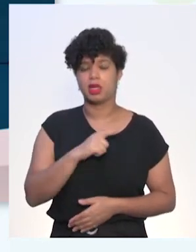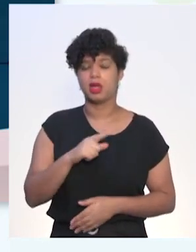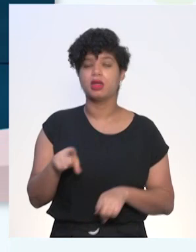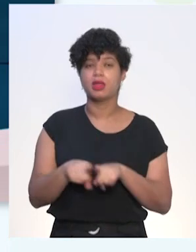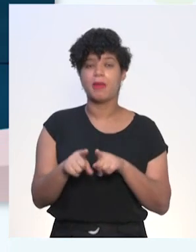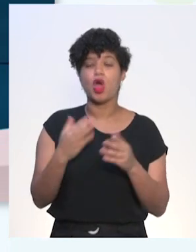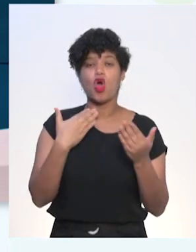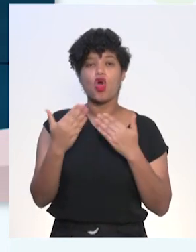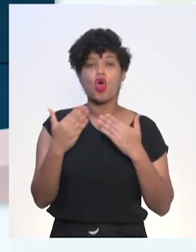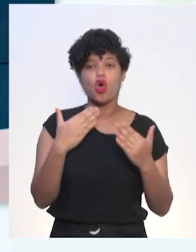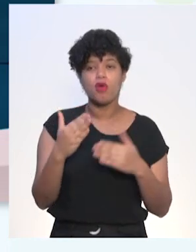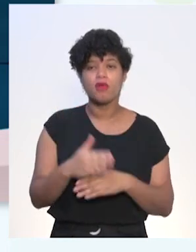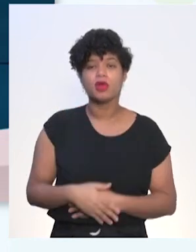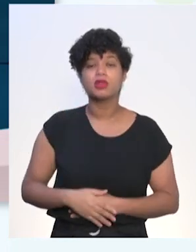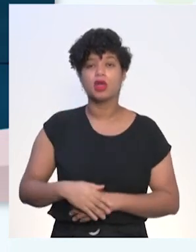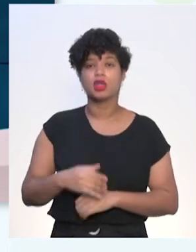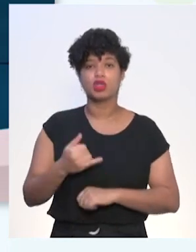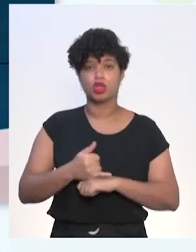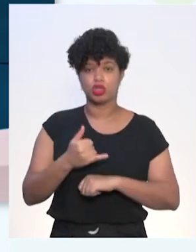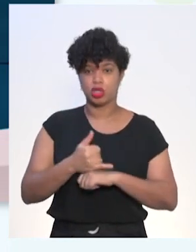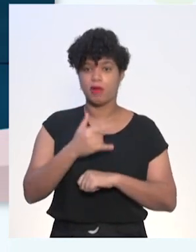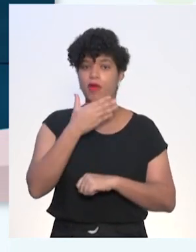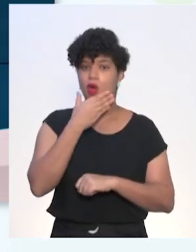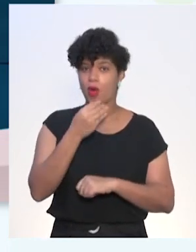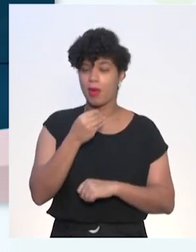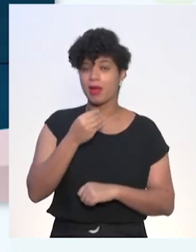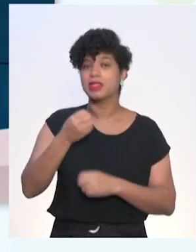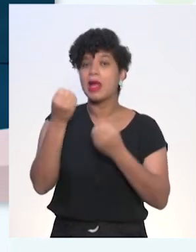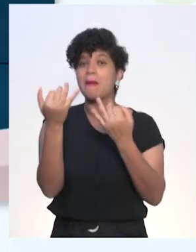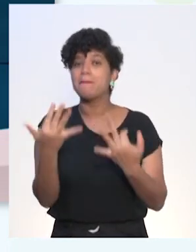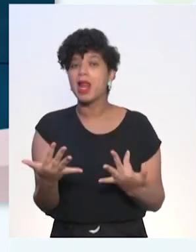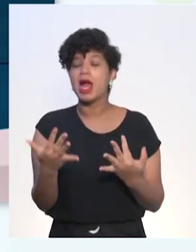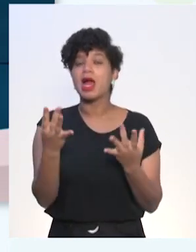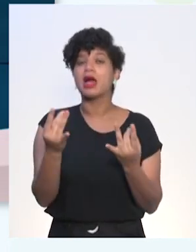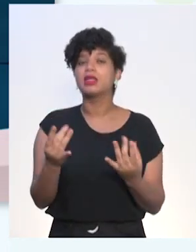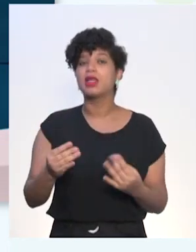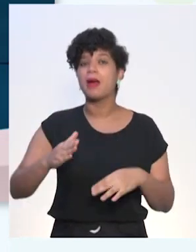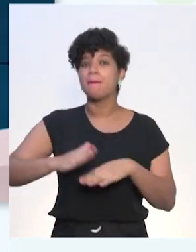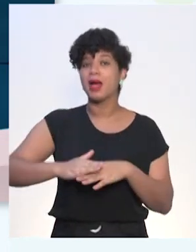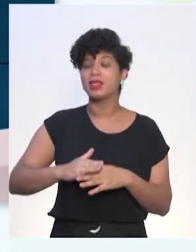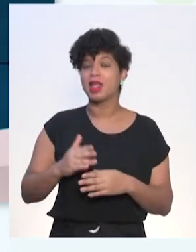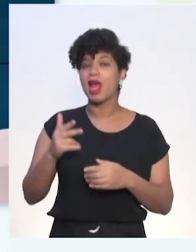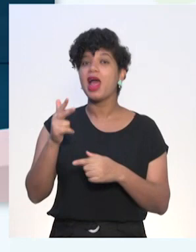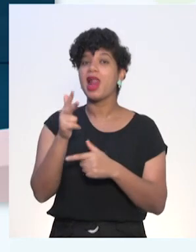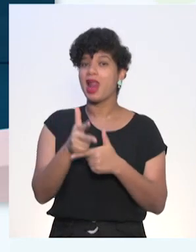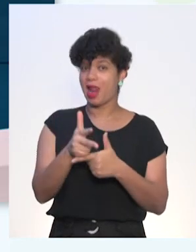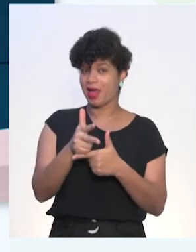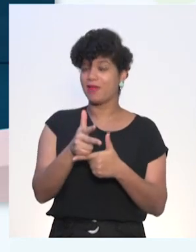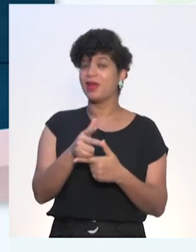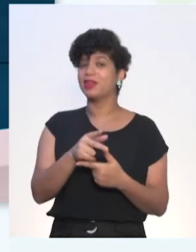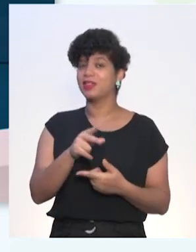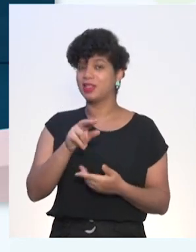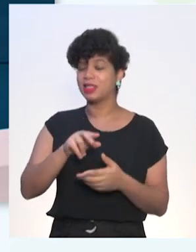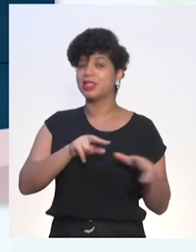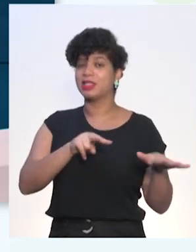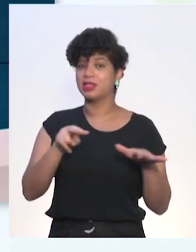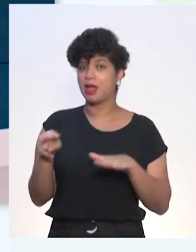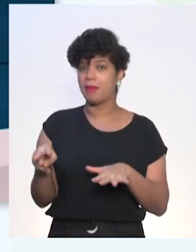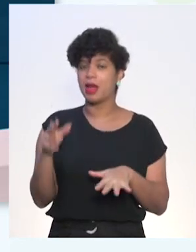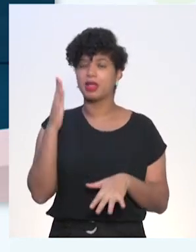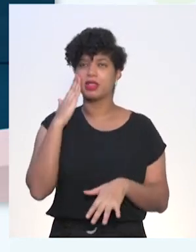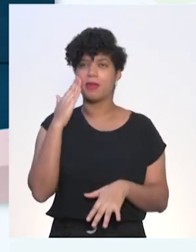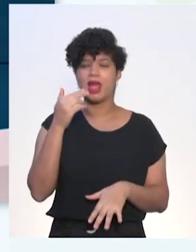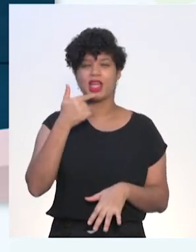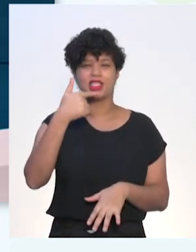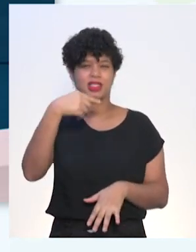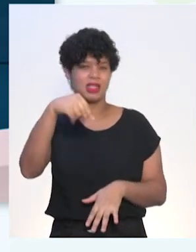e apresentador could throw Agro ele vai conversar com a gente sobre uma live semanal o projeto sal e